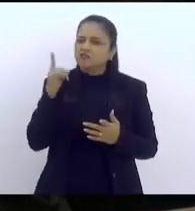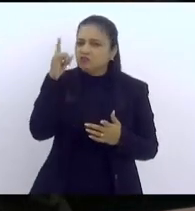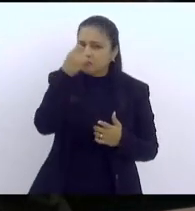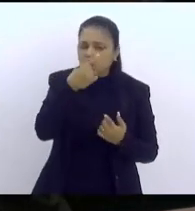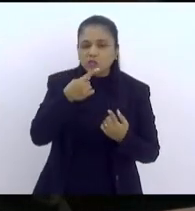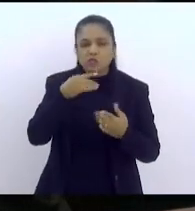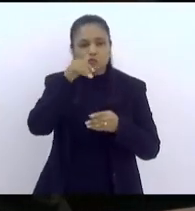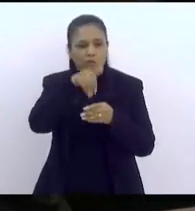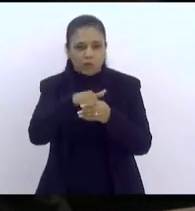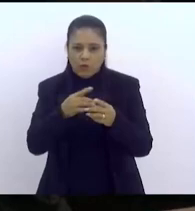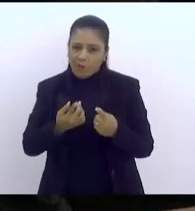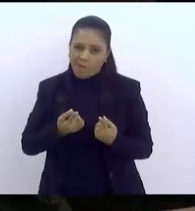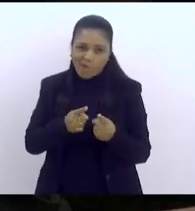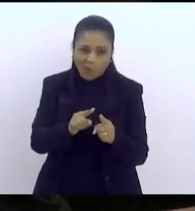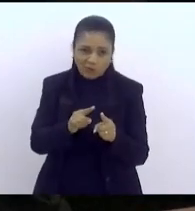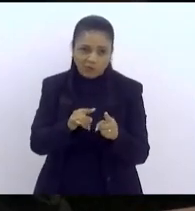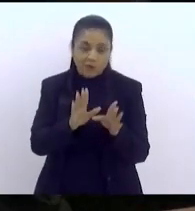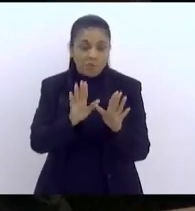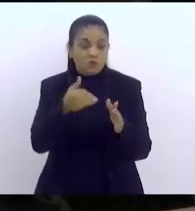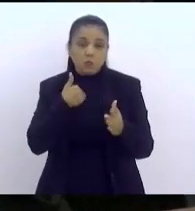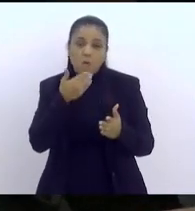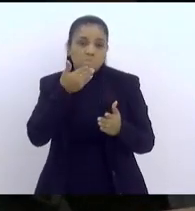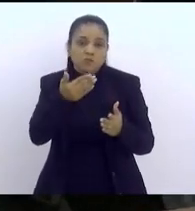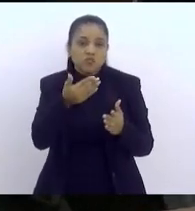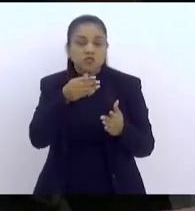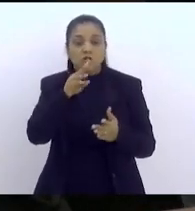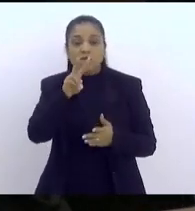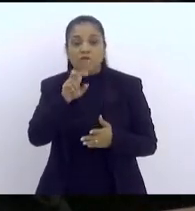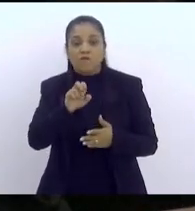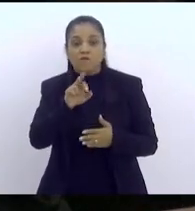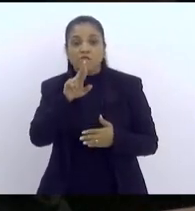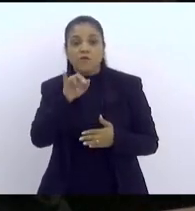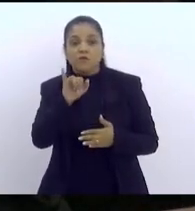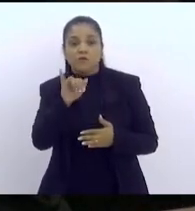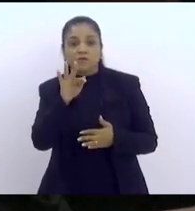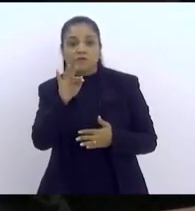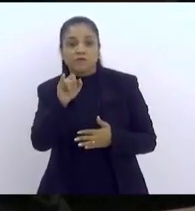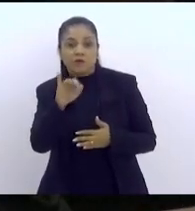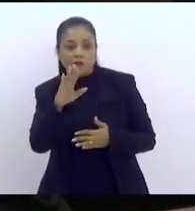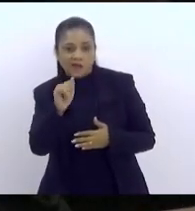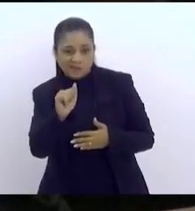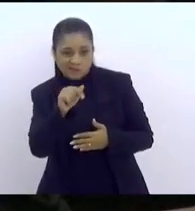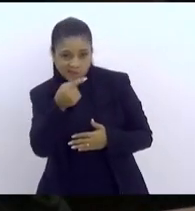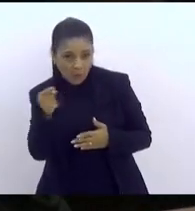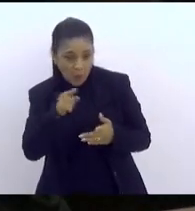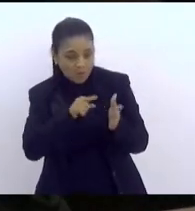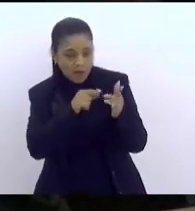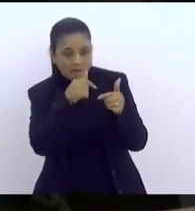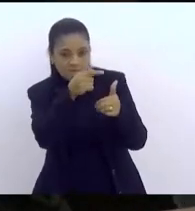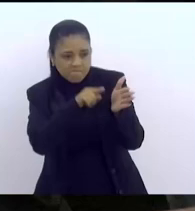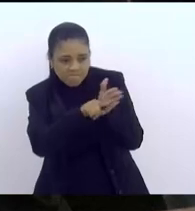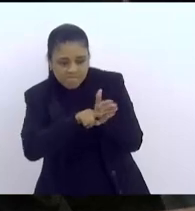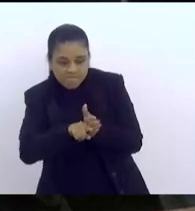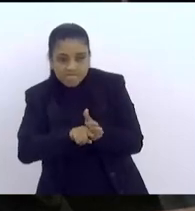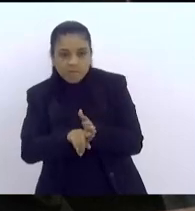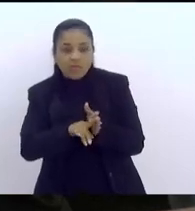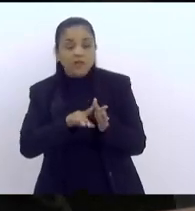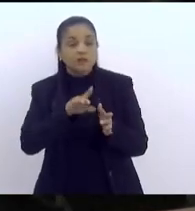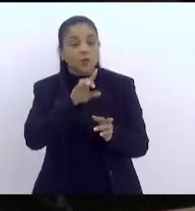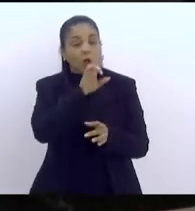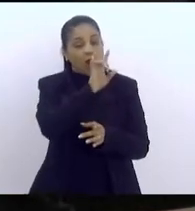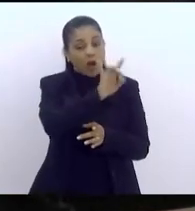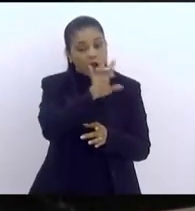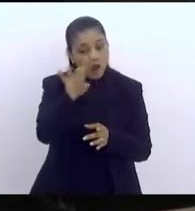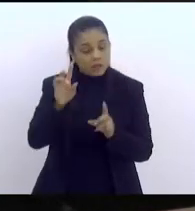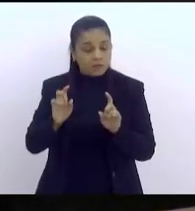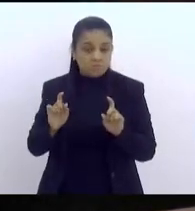pedi. Dentro de uma lógica que o deputado Luiz Paulo já falou outra vez, que isso é uma questão de cada mandato.